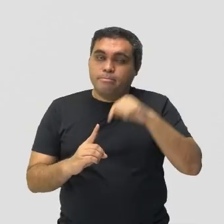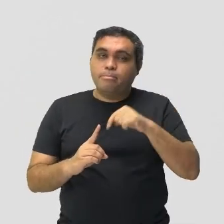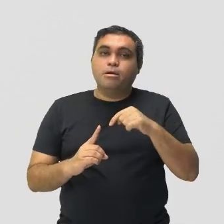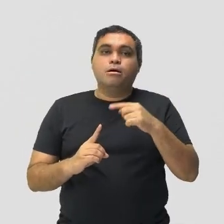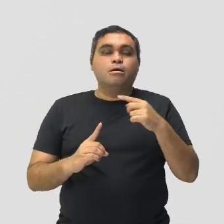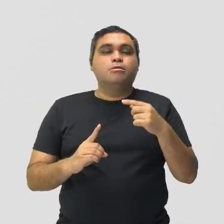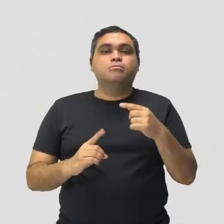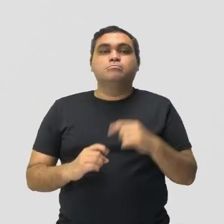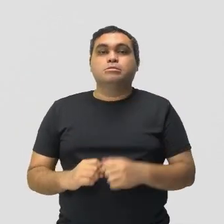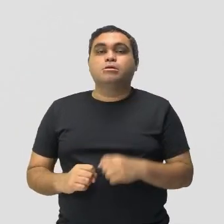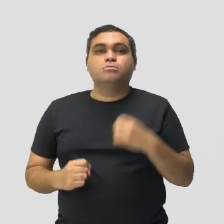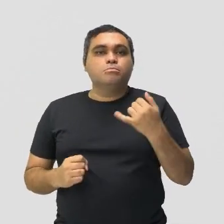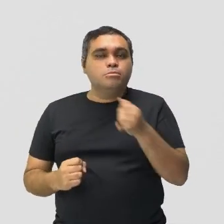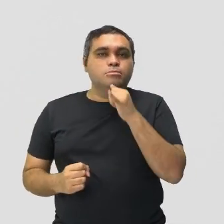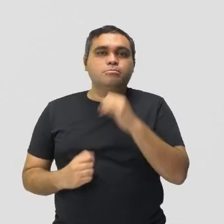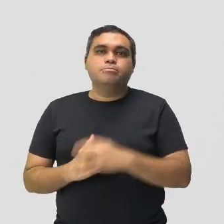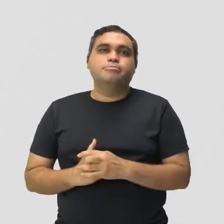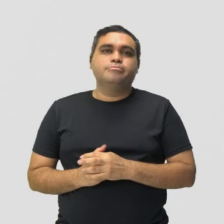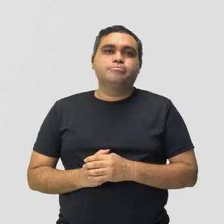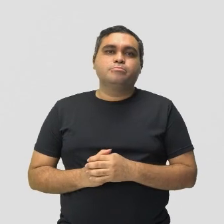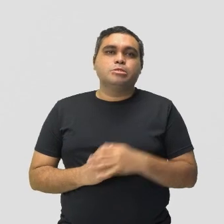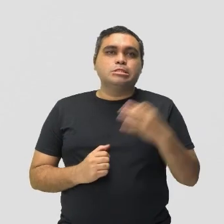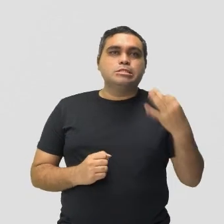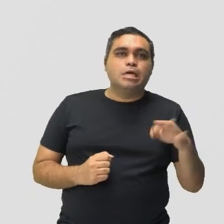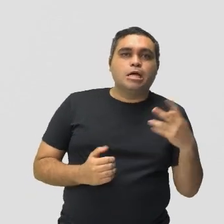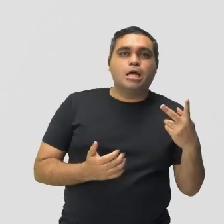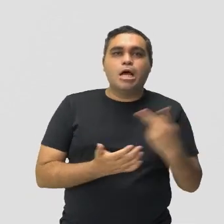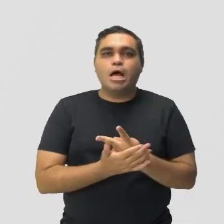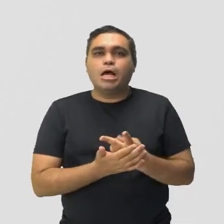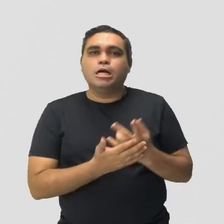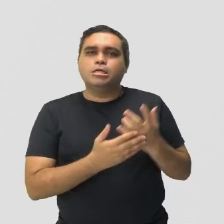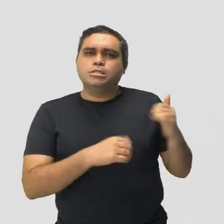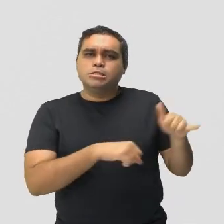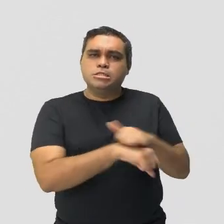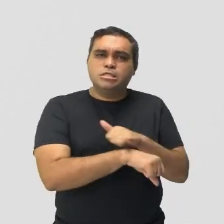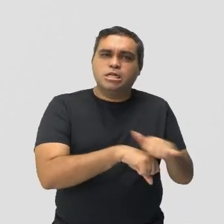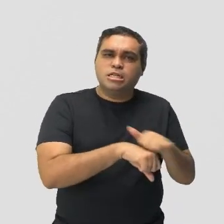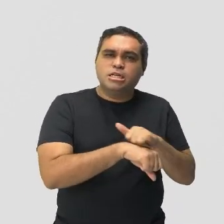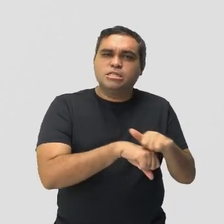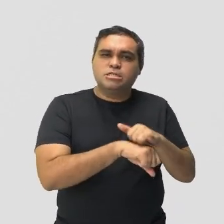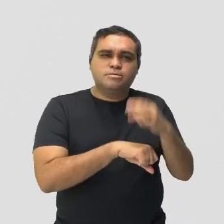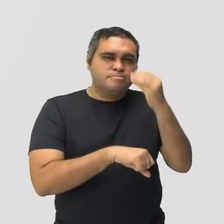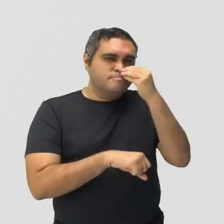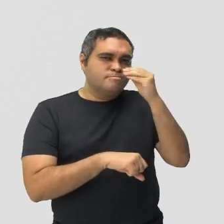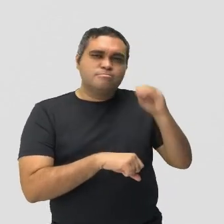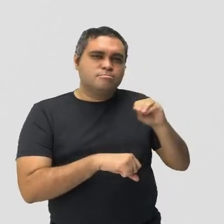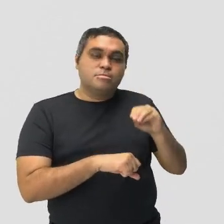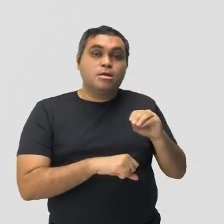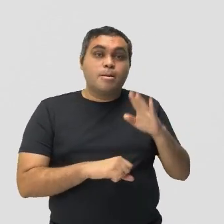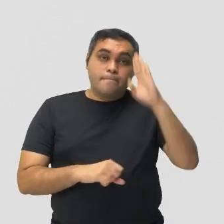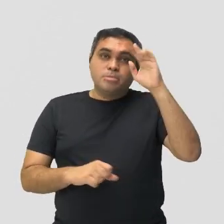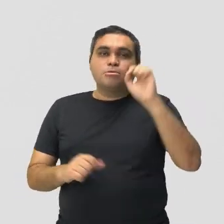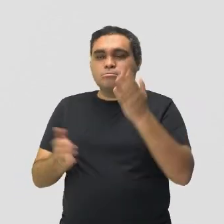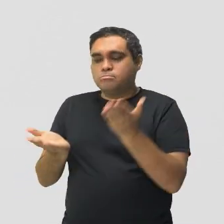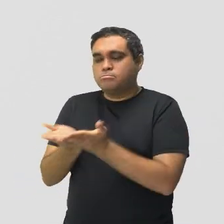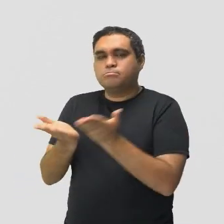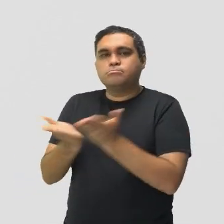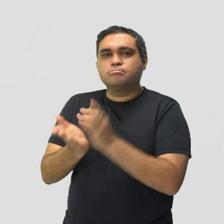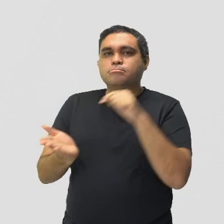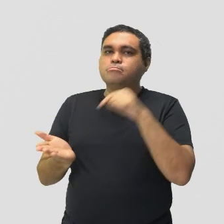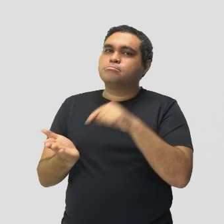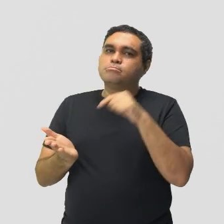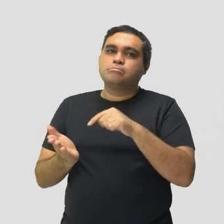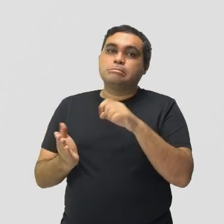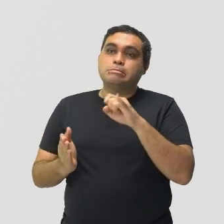valoriza nesse momento não é tanto a técnica, mas aquilo que está escrito na Bíblia, que é considerado,